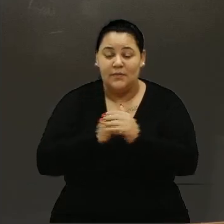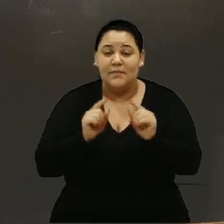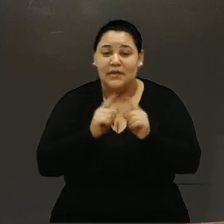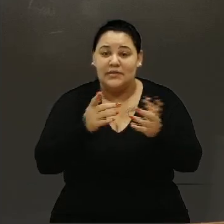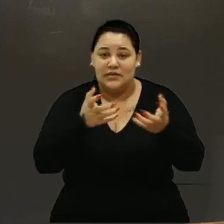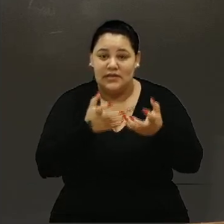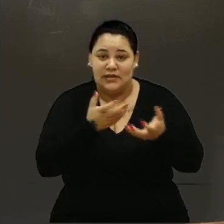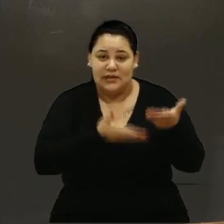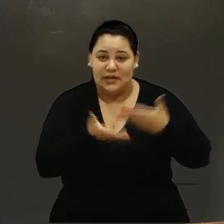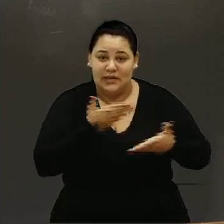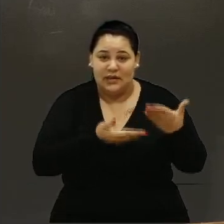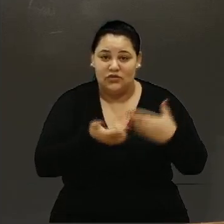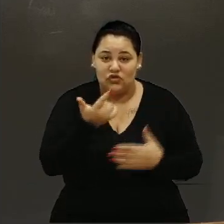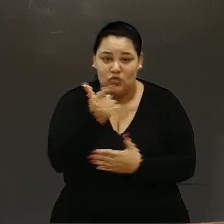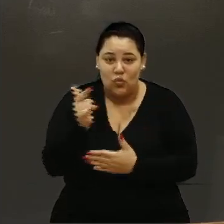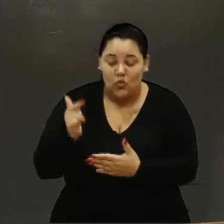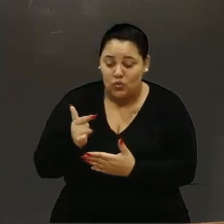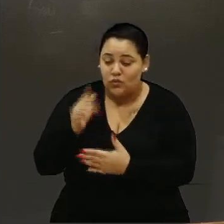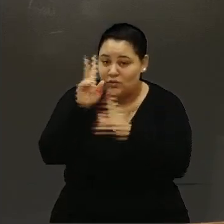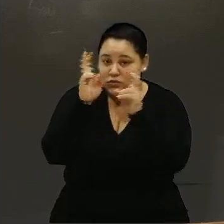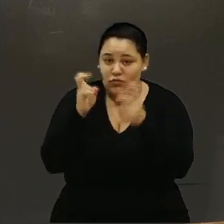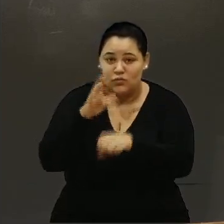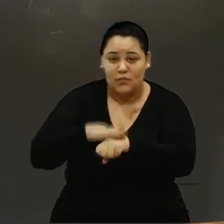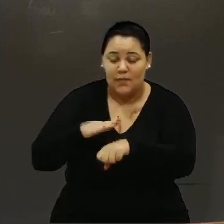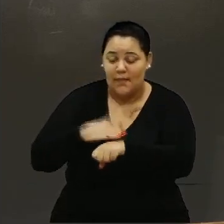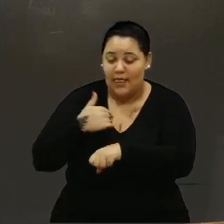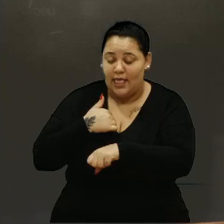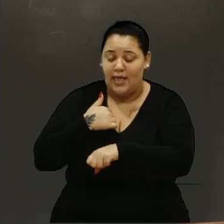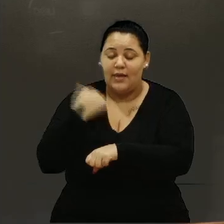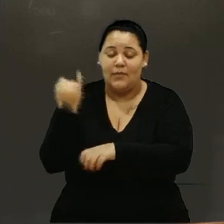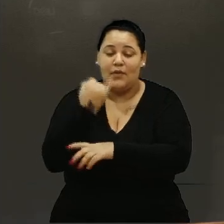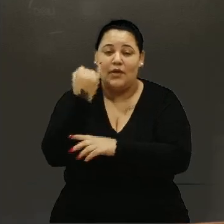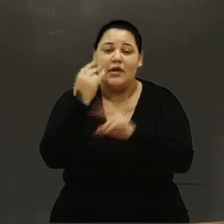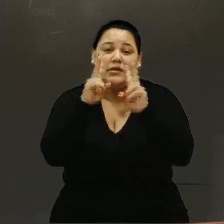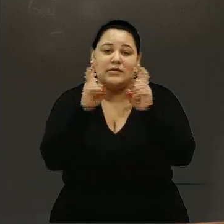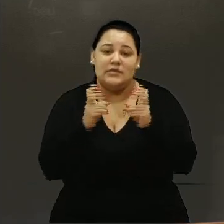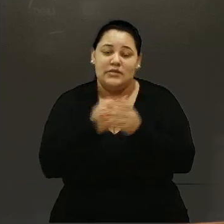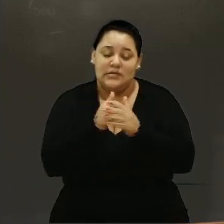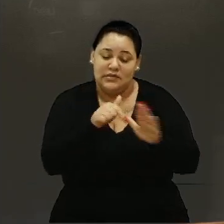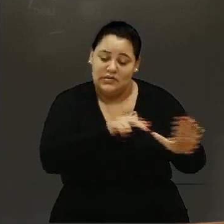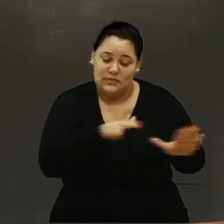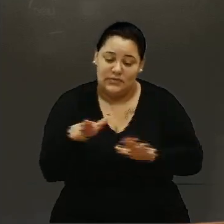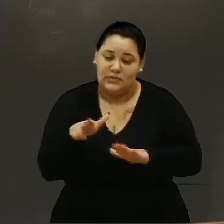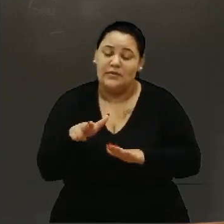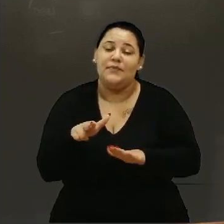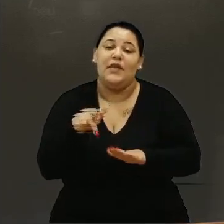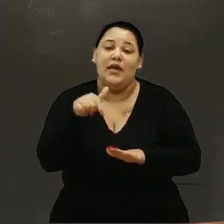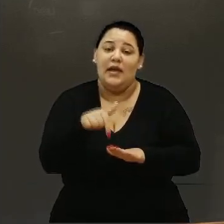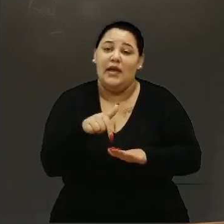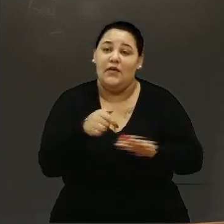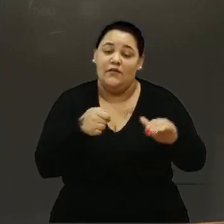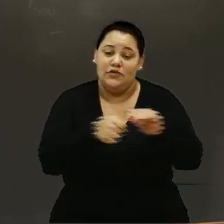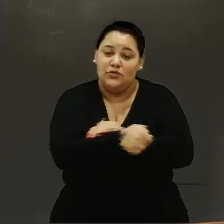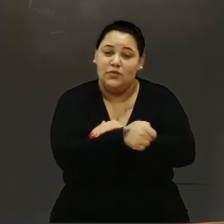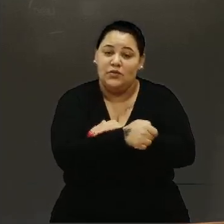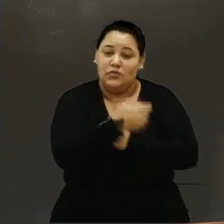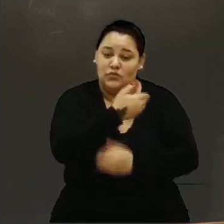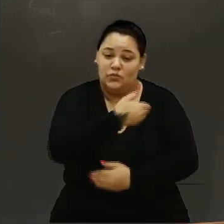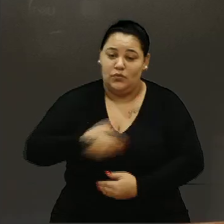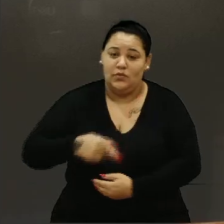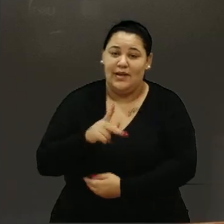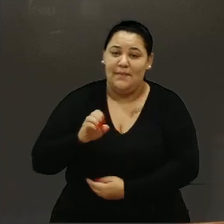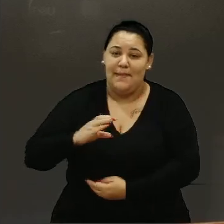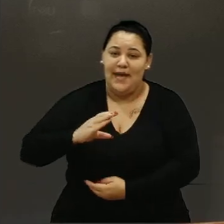de outro tema que, para mim, é o mais importante da semana, que são os investimentos públicos anunciados através da Apex,